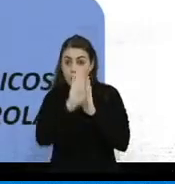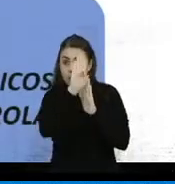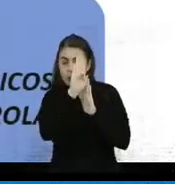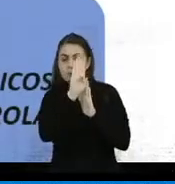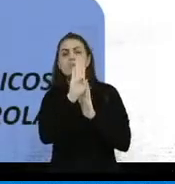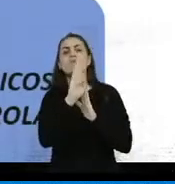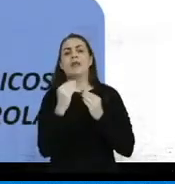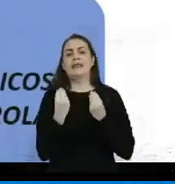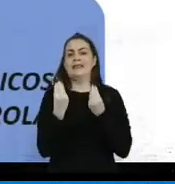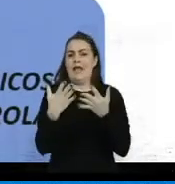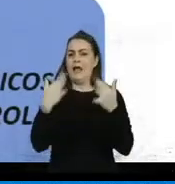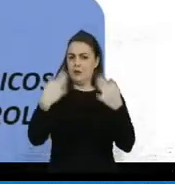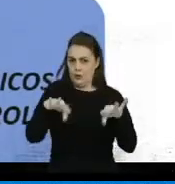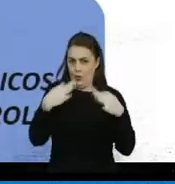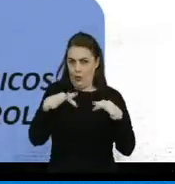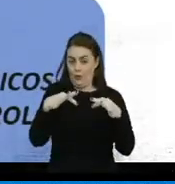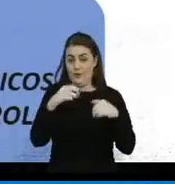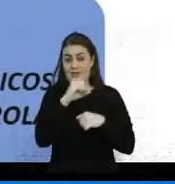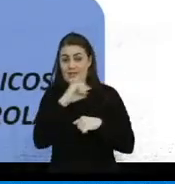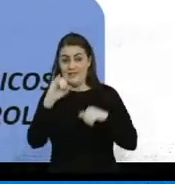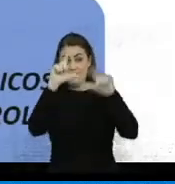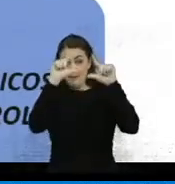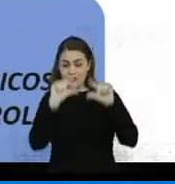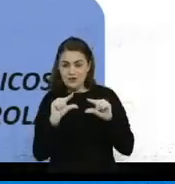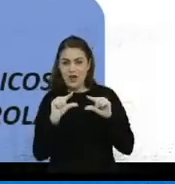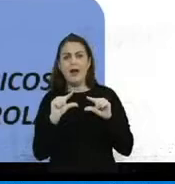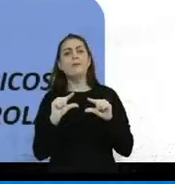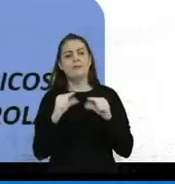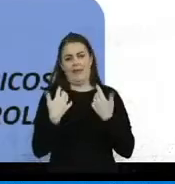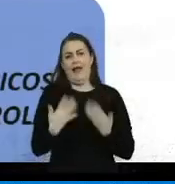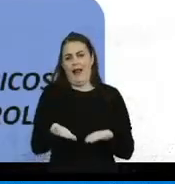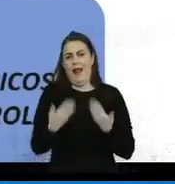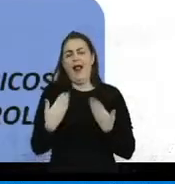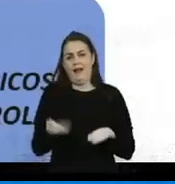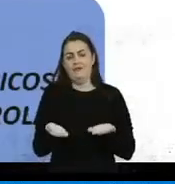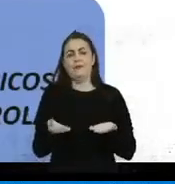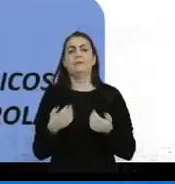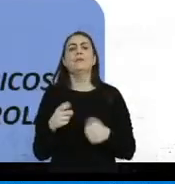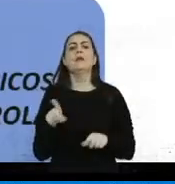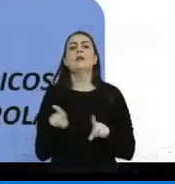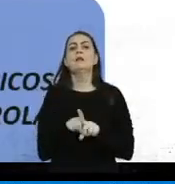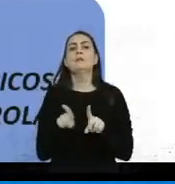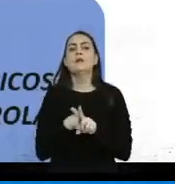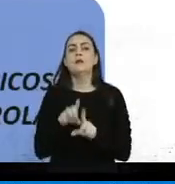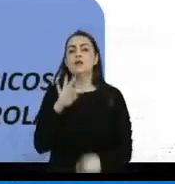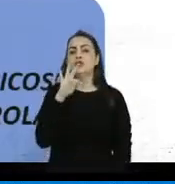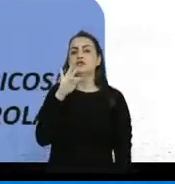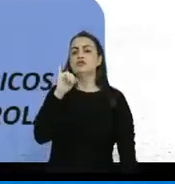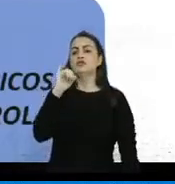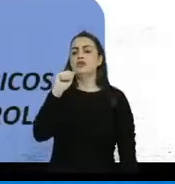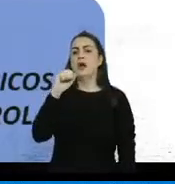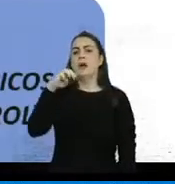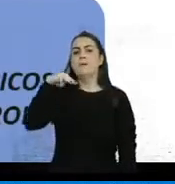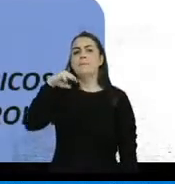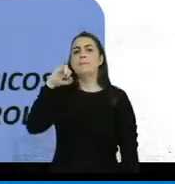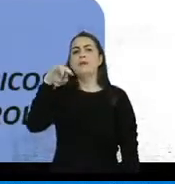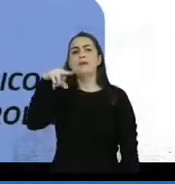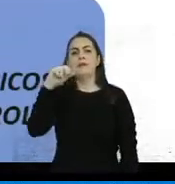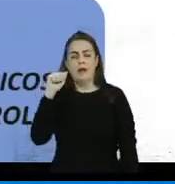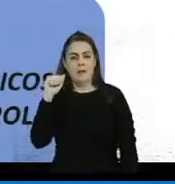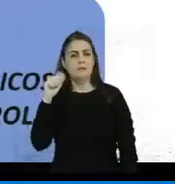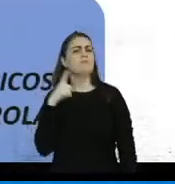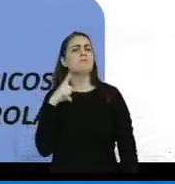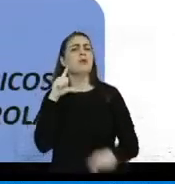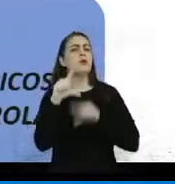um aminoácido e está presente no chá preto, no chá verde. Então, esses tipos de chás,